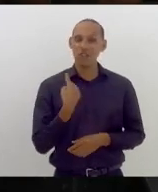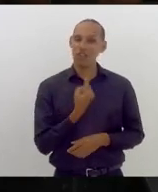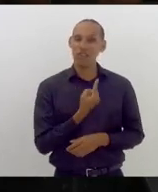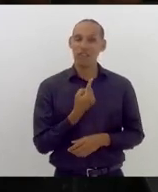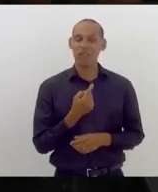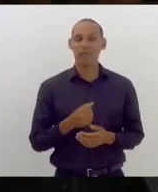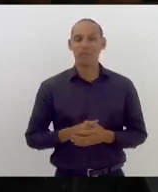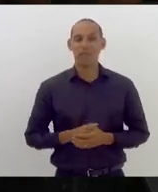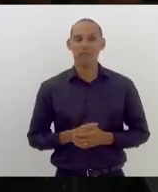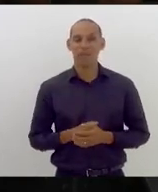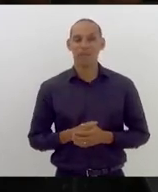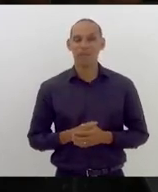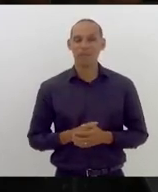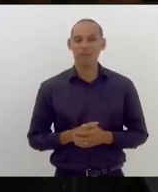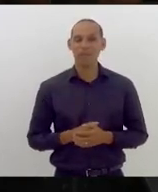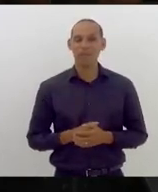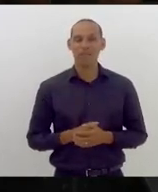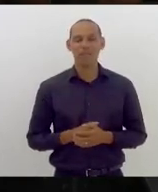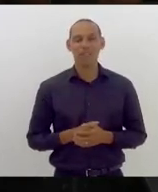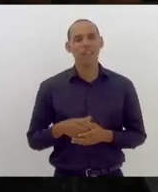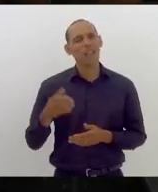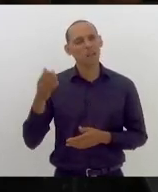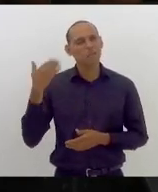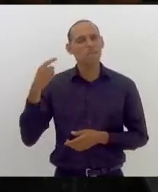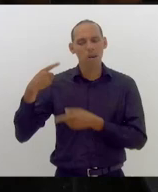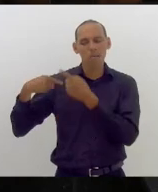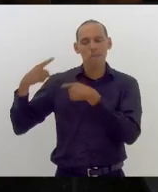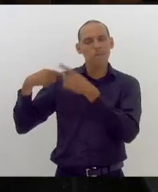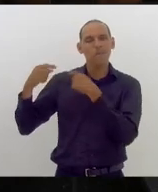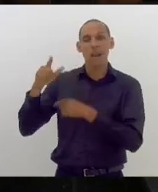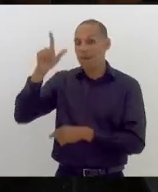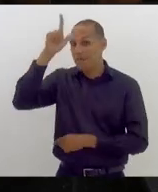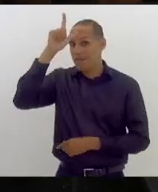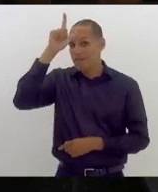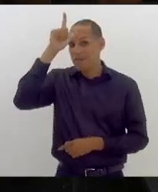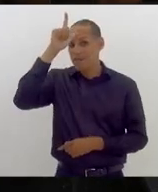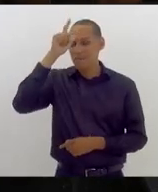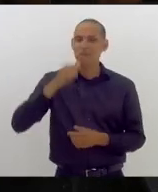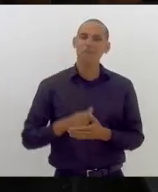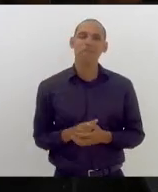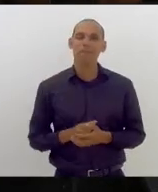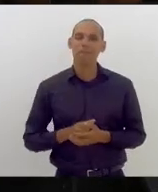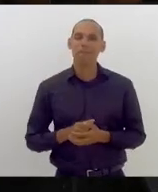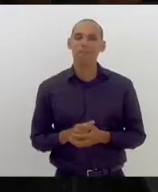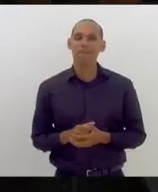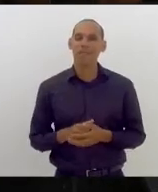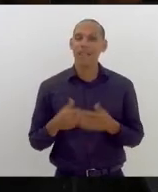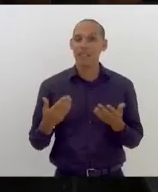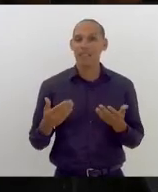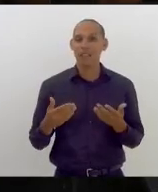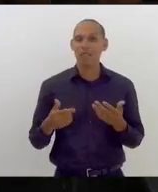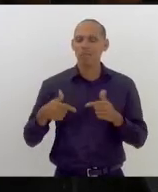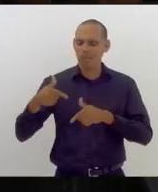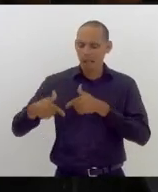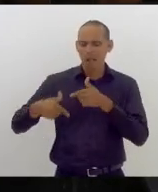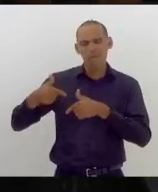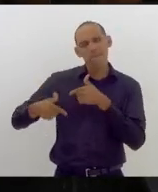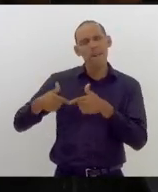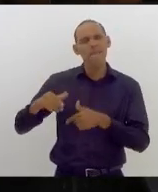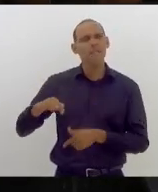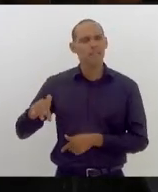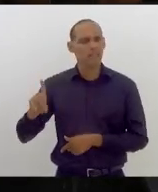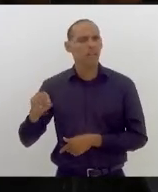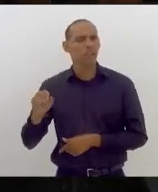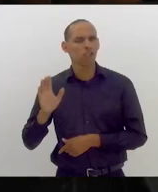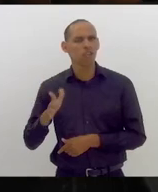de parte de origem alemã. Então, o trabalho sempre começou muito cedo na minha família, entendendo